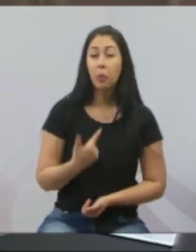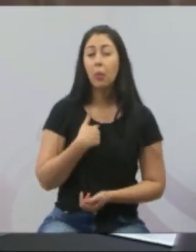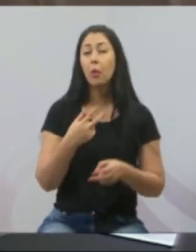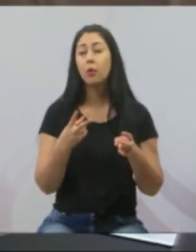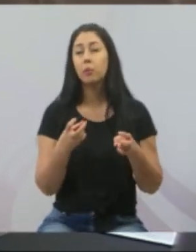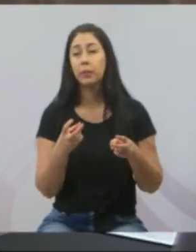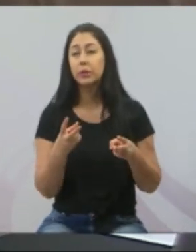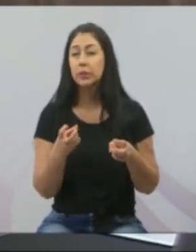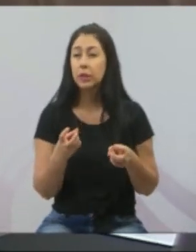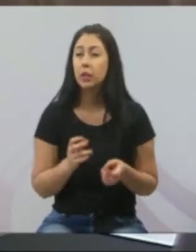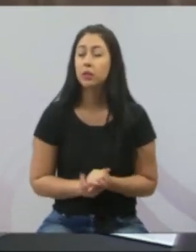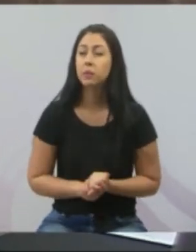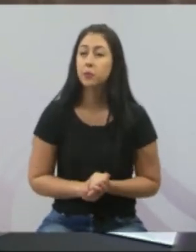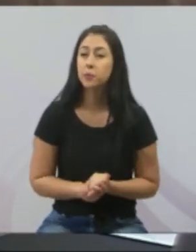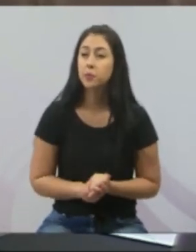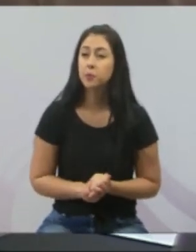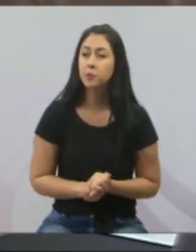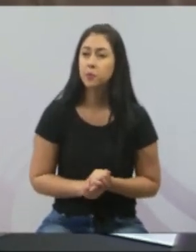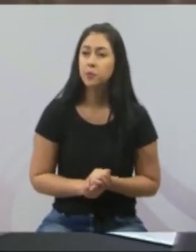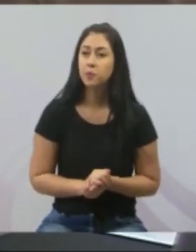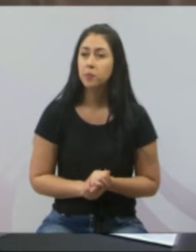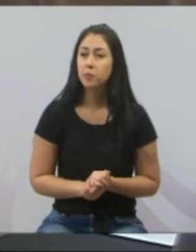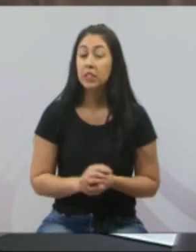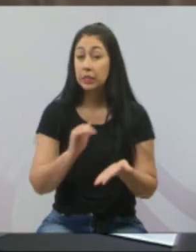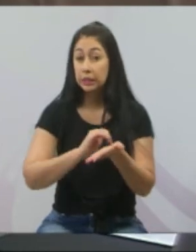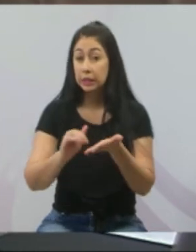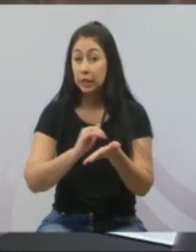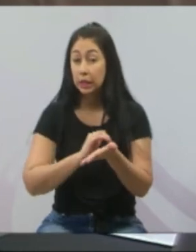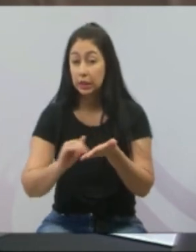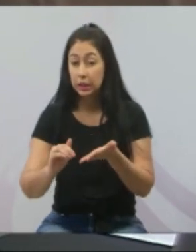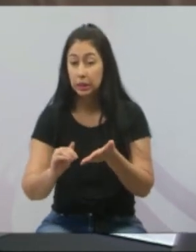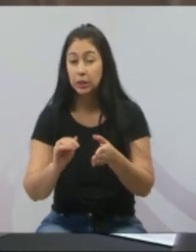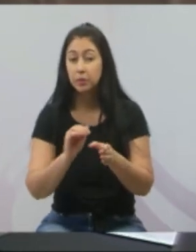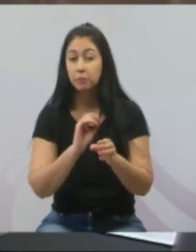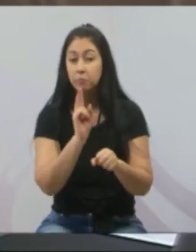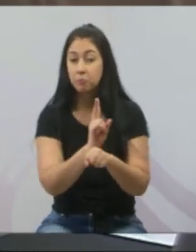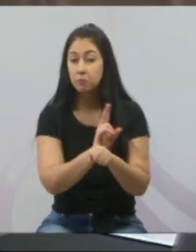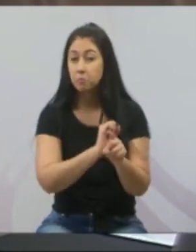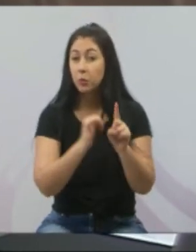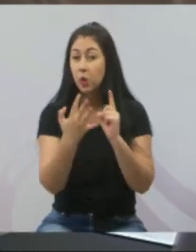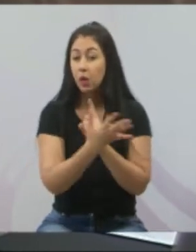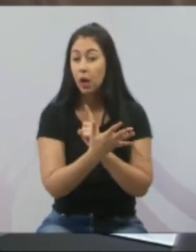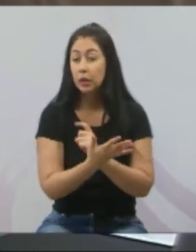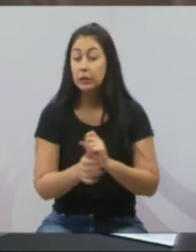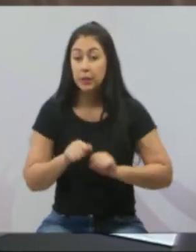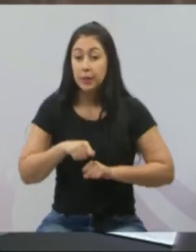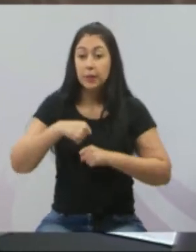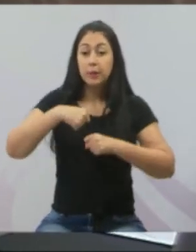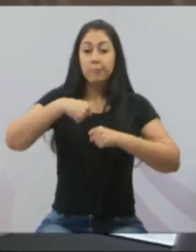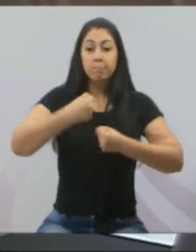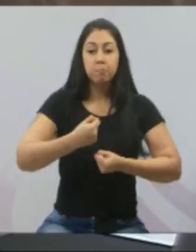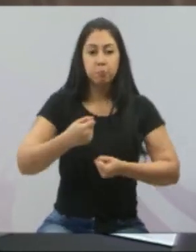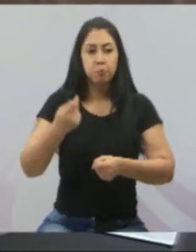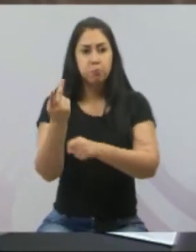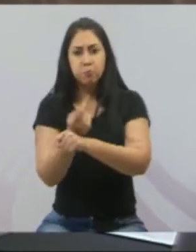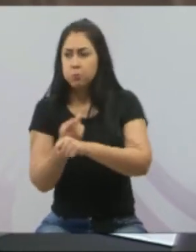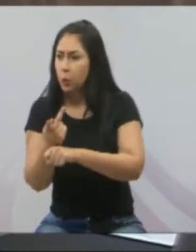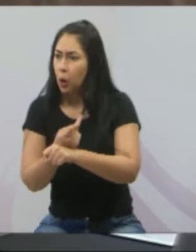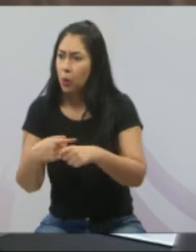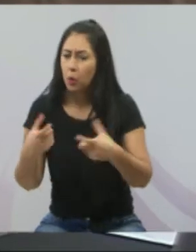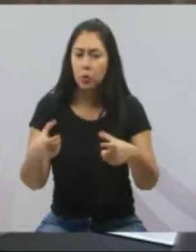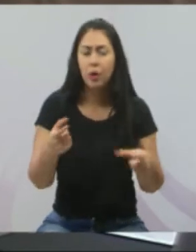pública do quilômetro 159 ao quilômetro 160 da rodovia Presidente Dutra, em especial próximas às entradas da subprefeitura do Parque